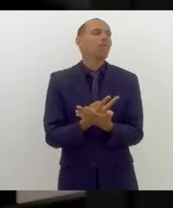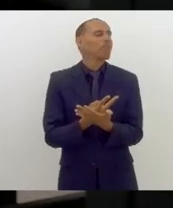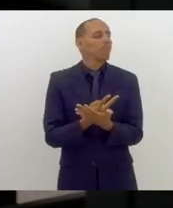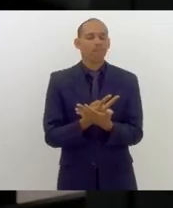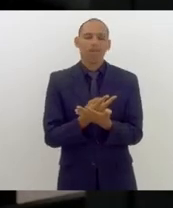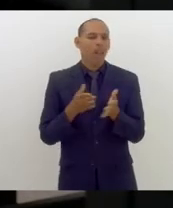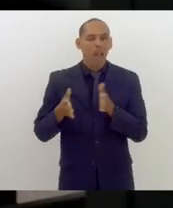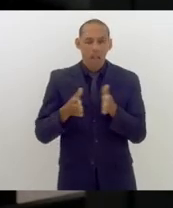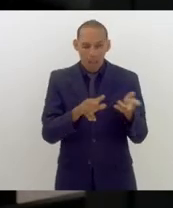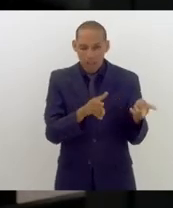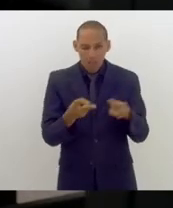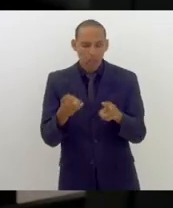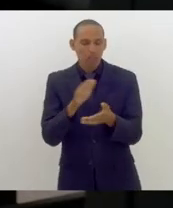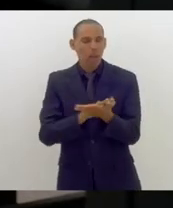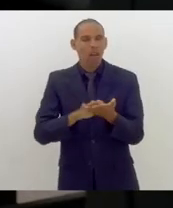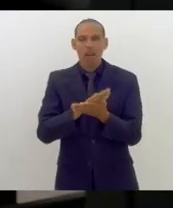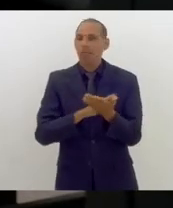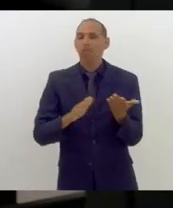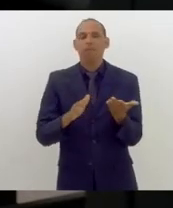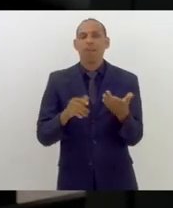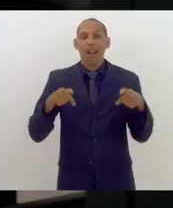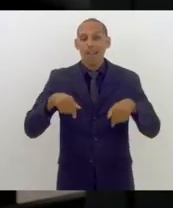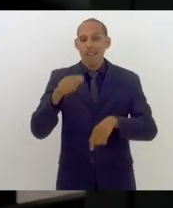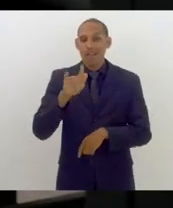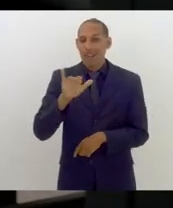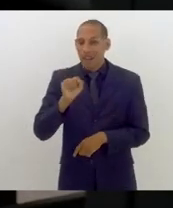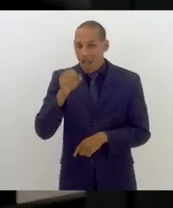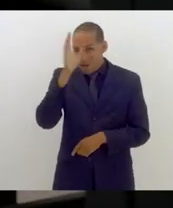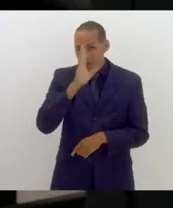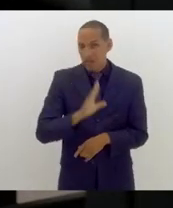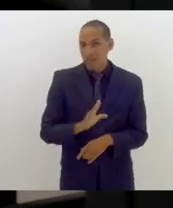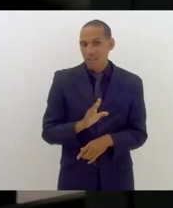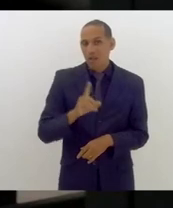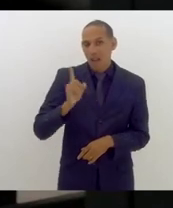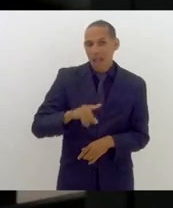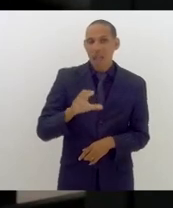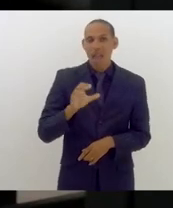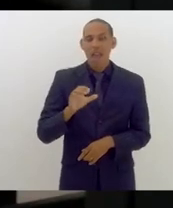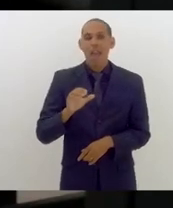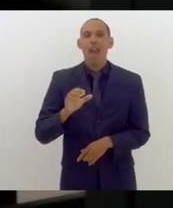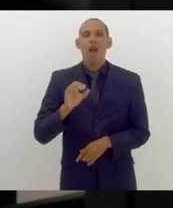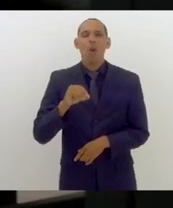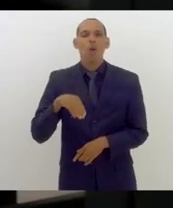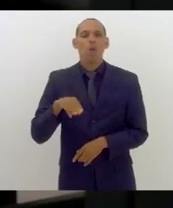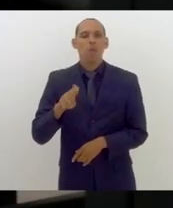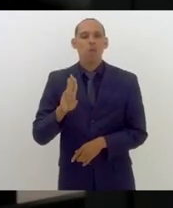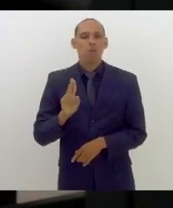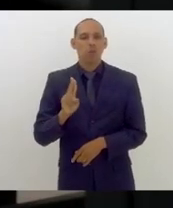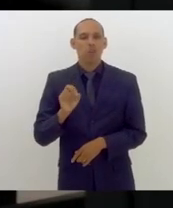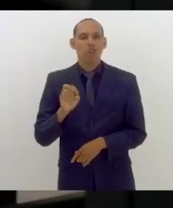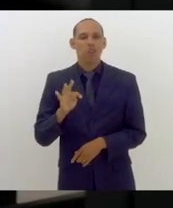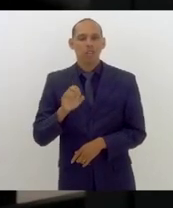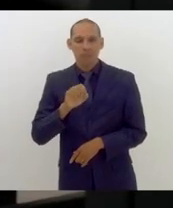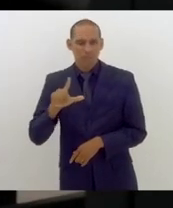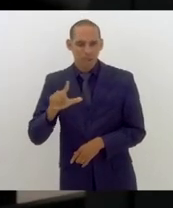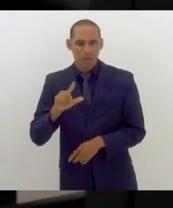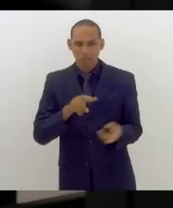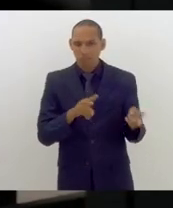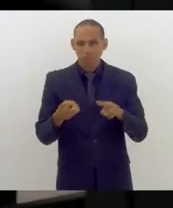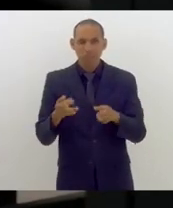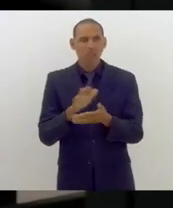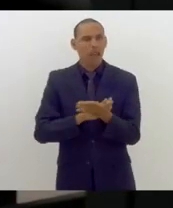não é um caminho de transição energética o gás no Brasil não é um combustível de transição porque nós temos alternativas a gente tem